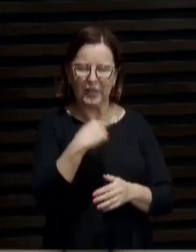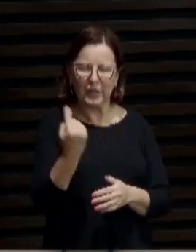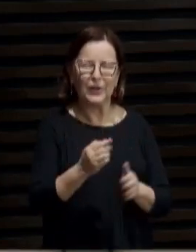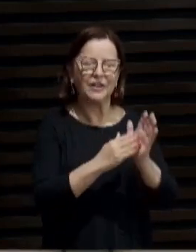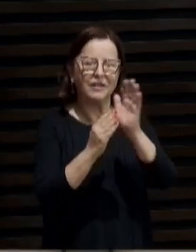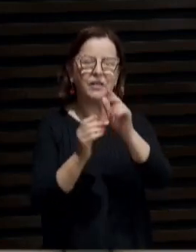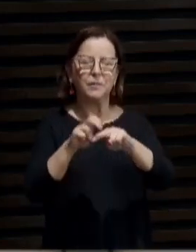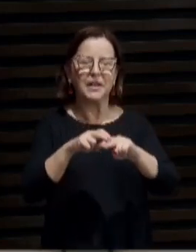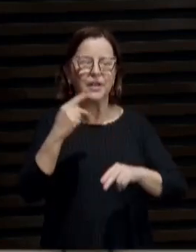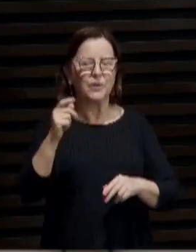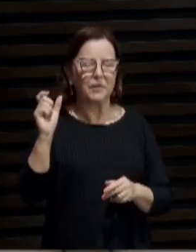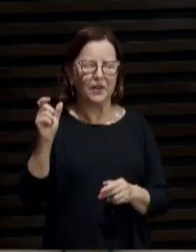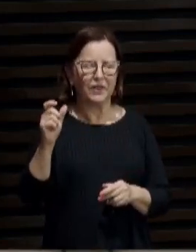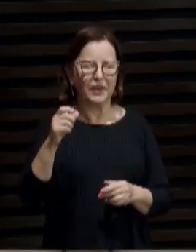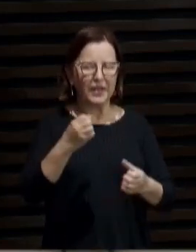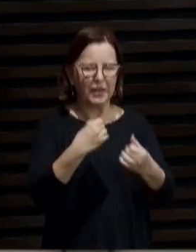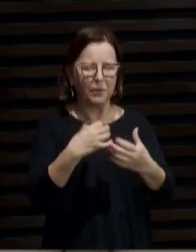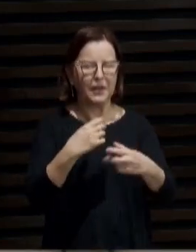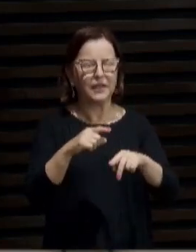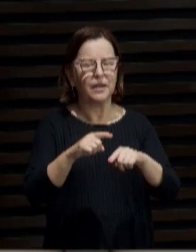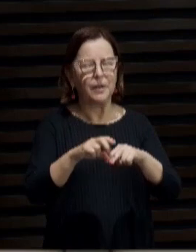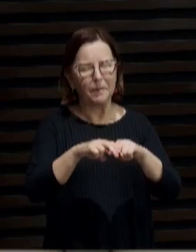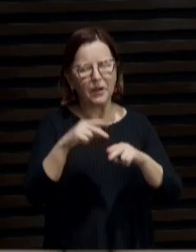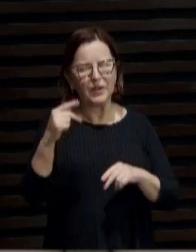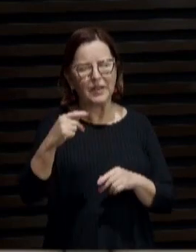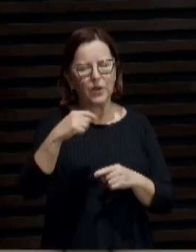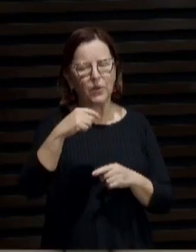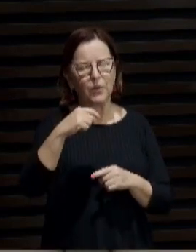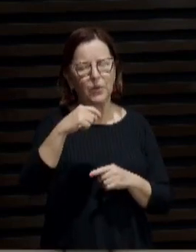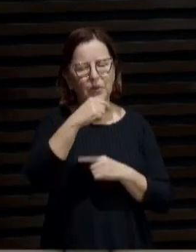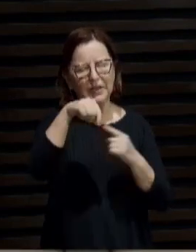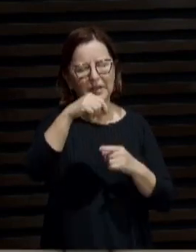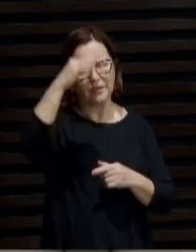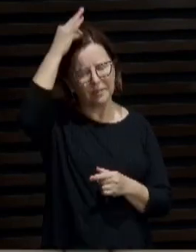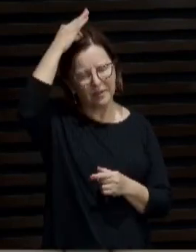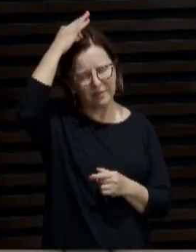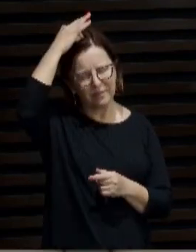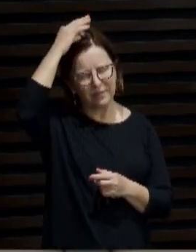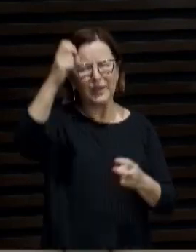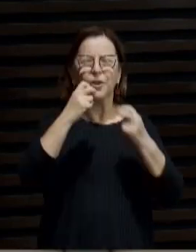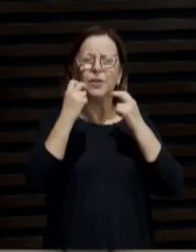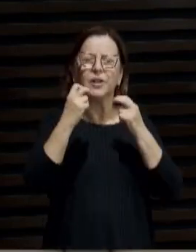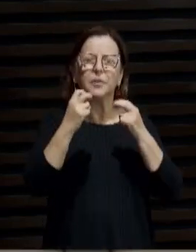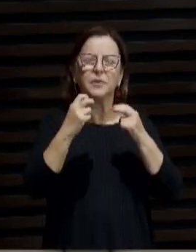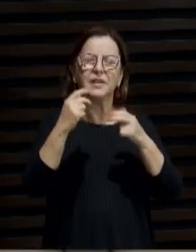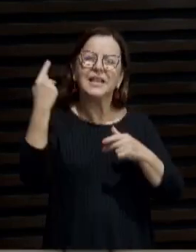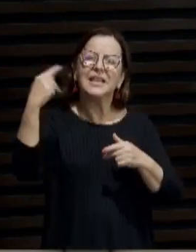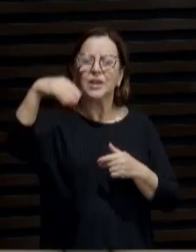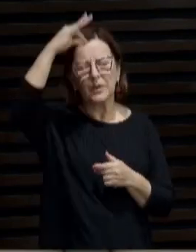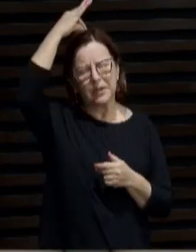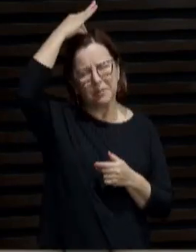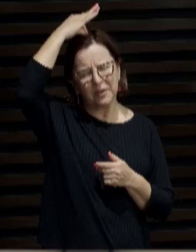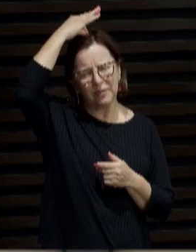palavra, inspirada pelo Teu Santo Espírito. E rogamos, Pai, que este mesmo Espírito, a qual